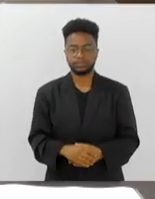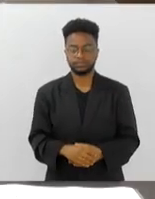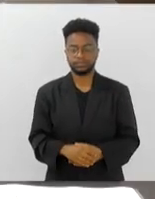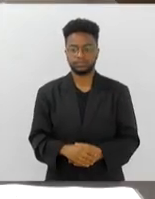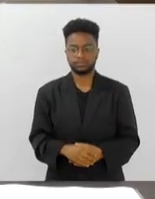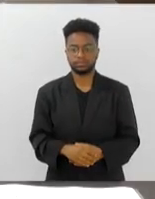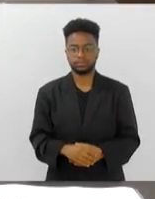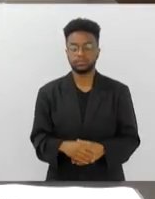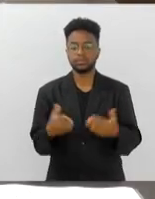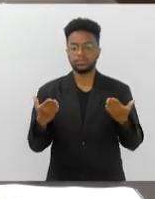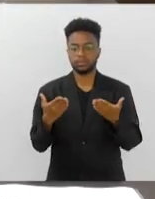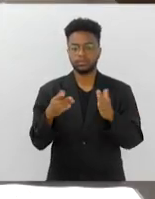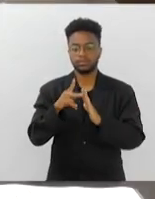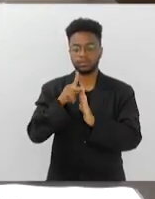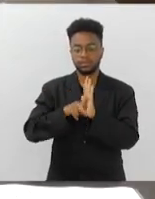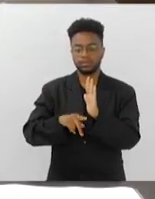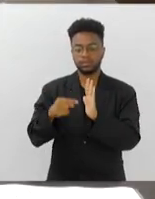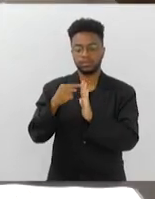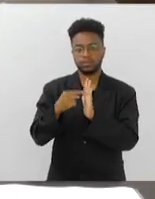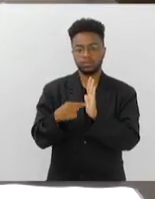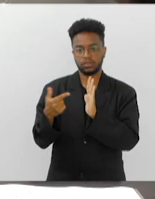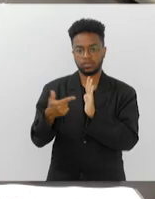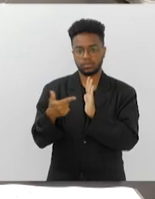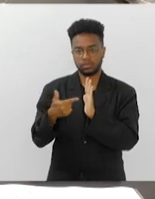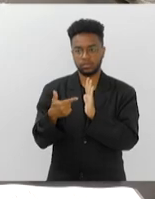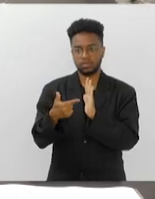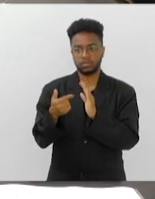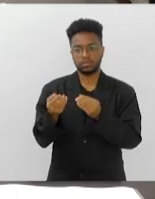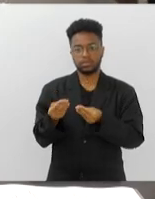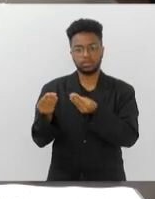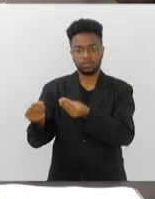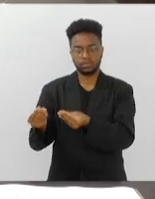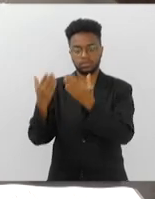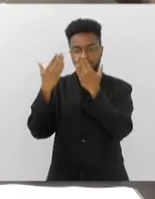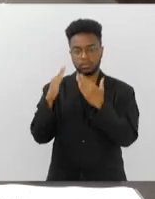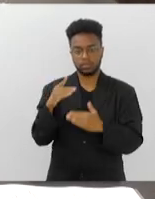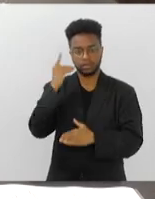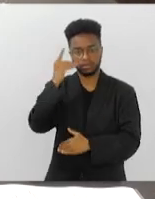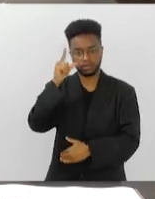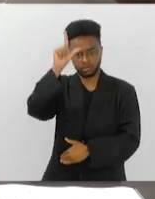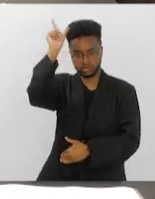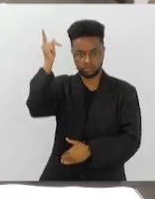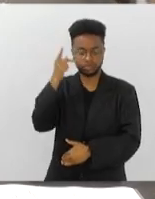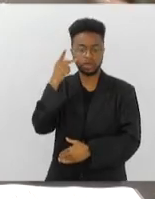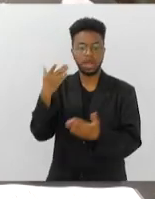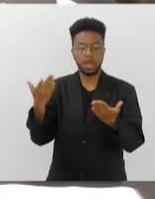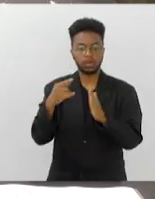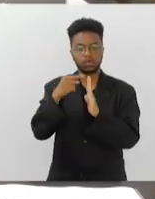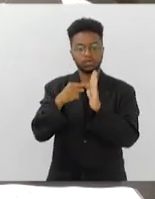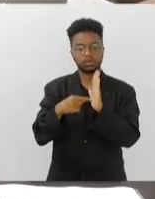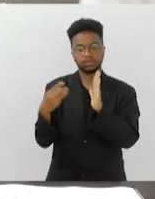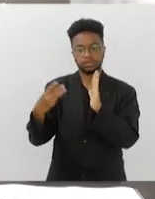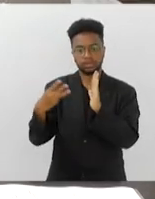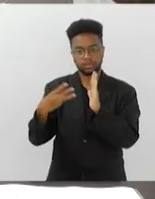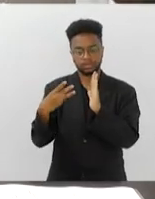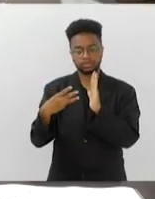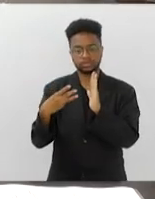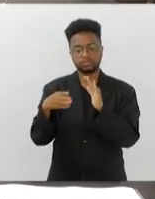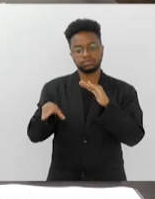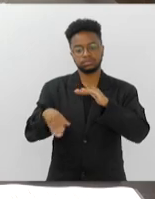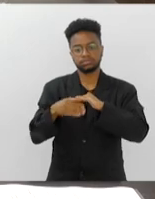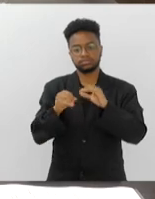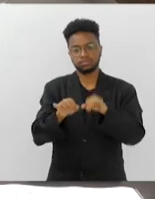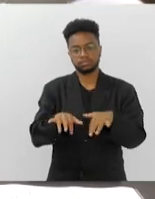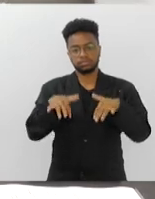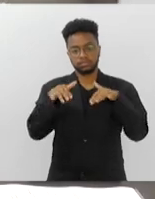Então vamos ao projeto do item 2 com vistas ao gabinete do deputado Luiz Paulo. Passemos então ao item 3. Emendas de plenário